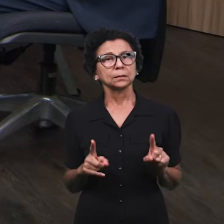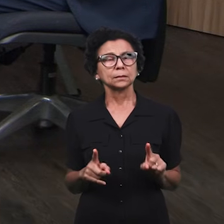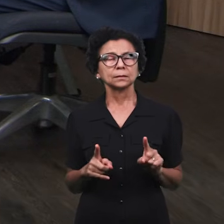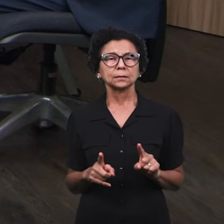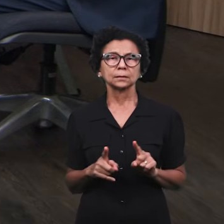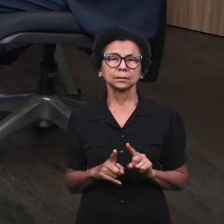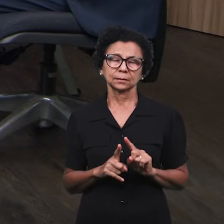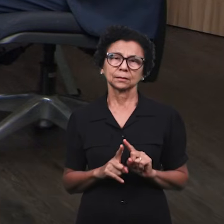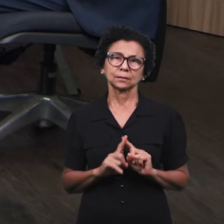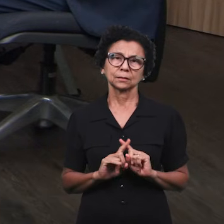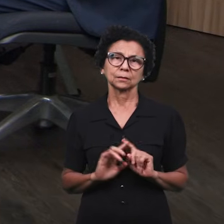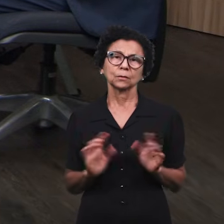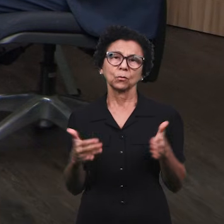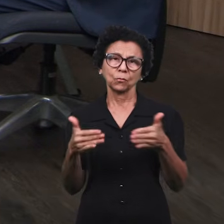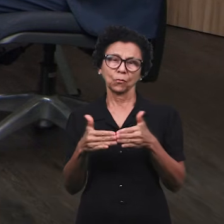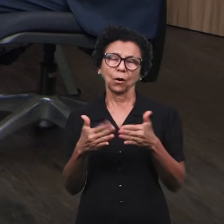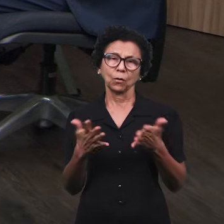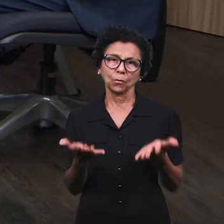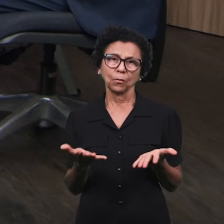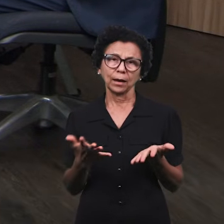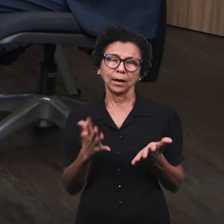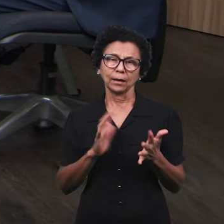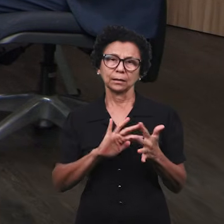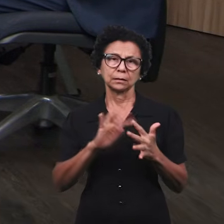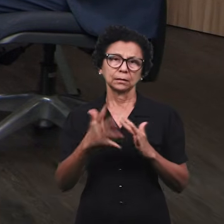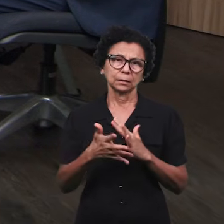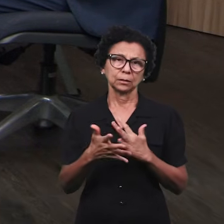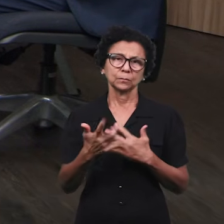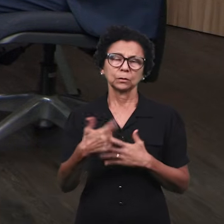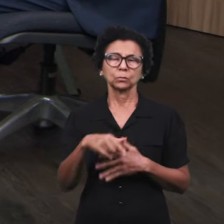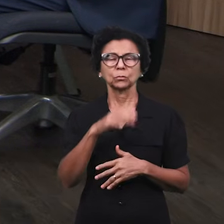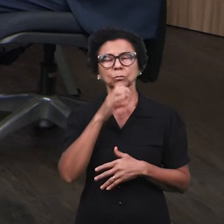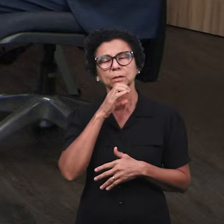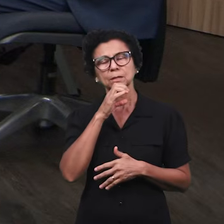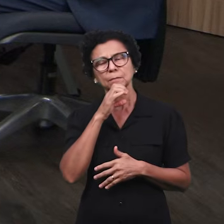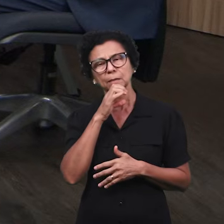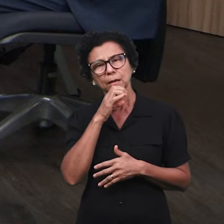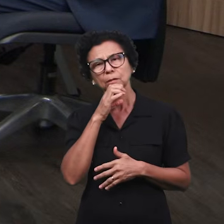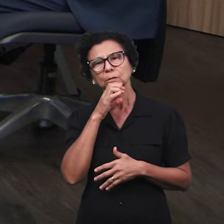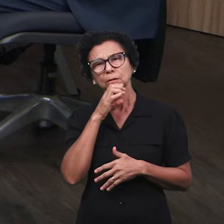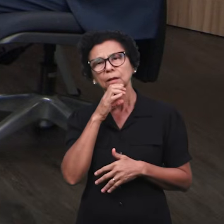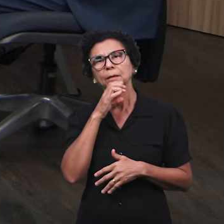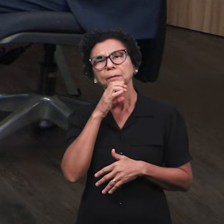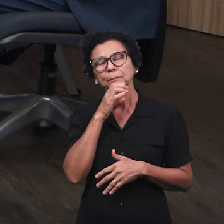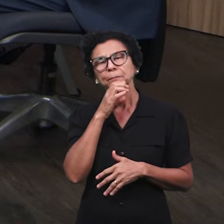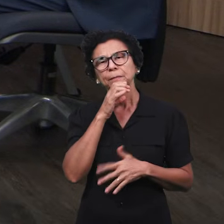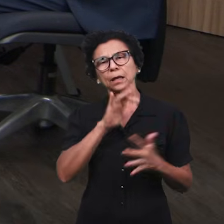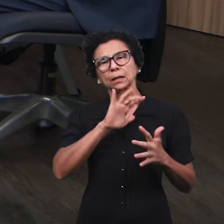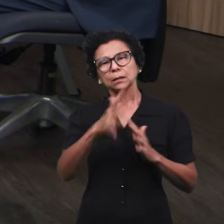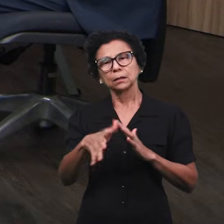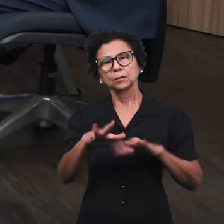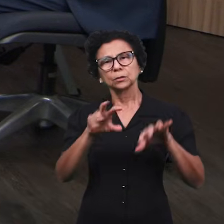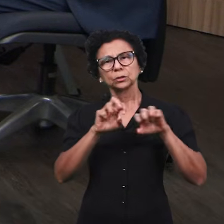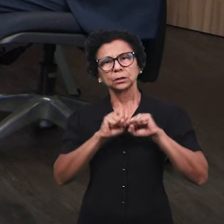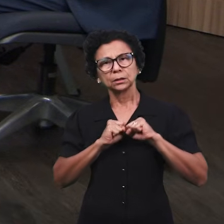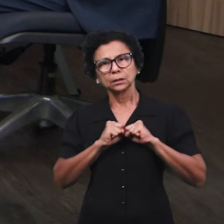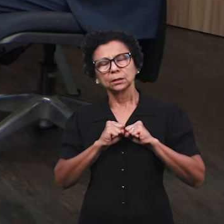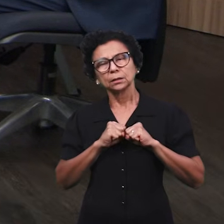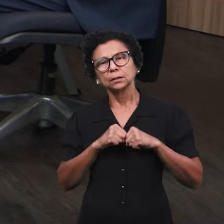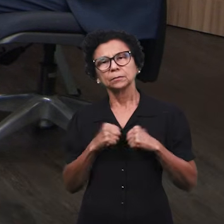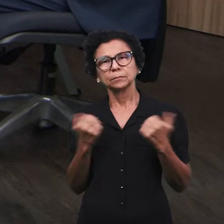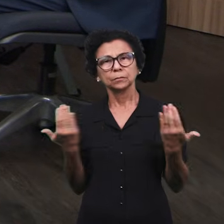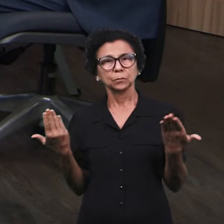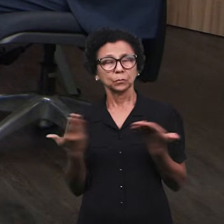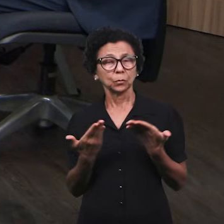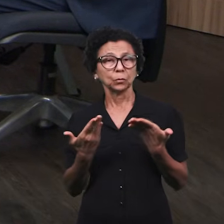para estar onde eu estou. Todo o conhecimento que eu adquiri no decorrer da minha vida, né, está me auxiliando em tudo aqui, principalmente